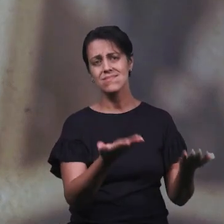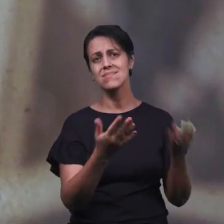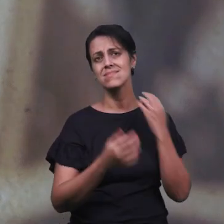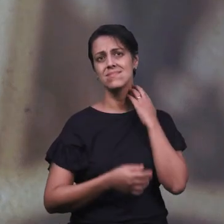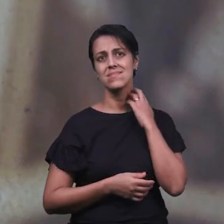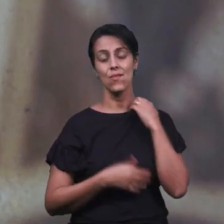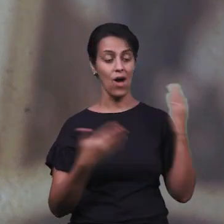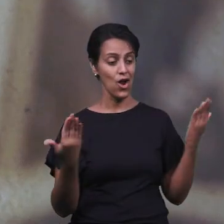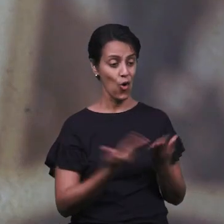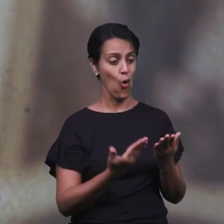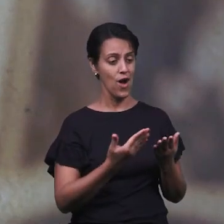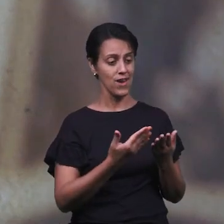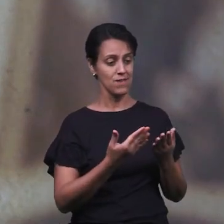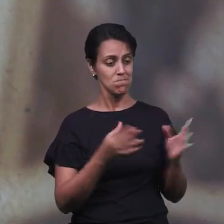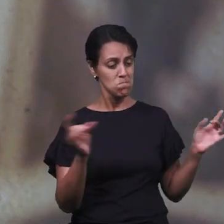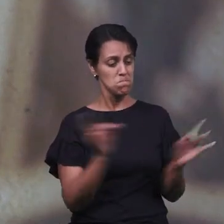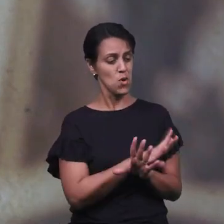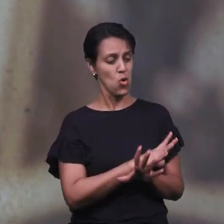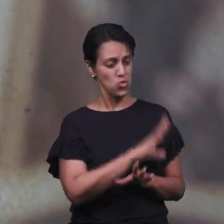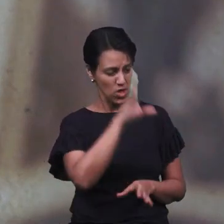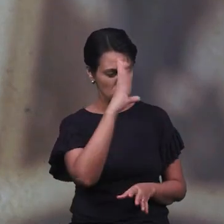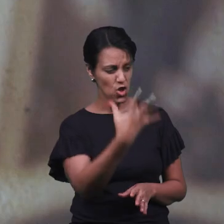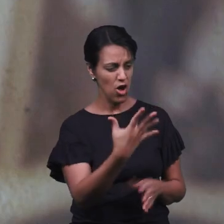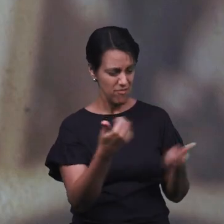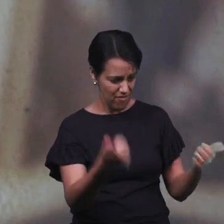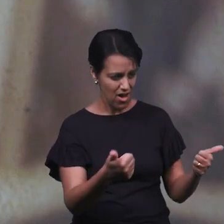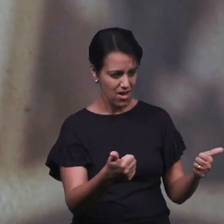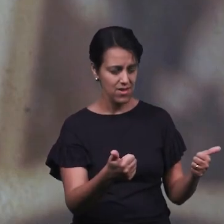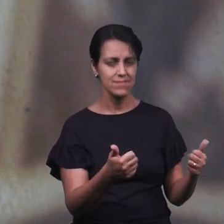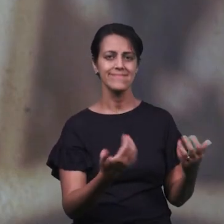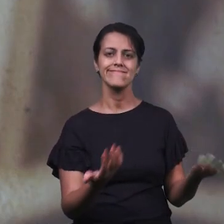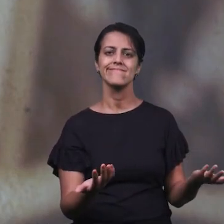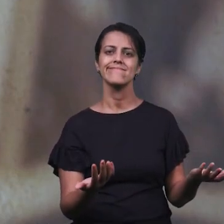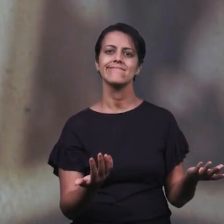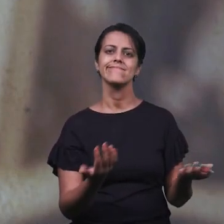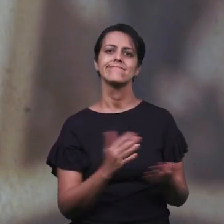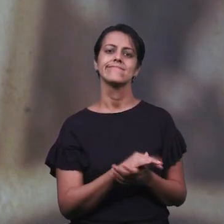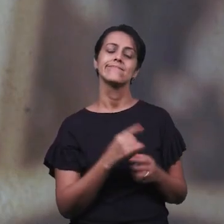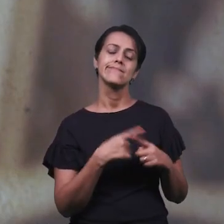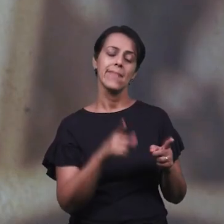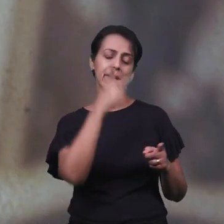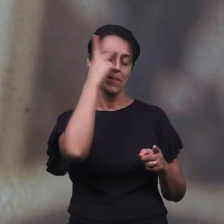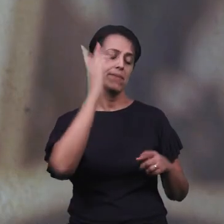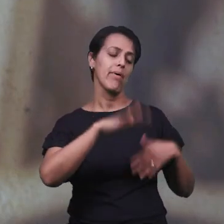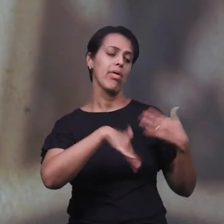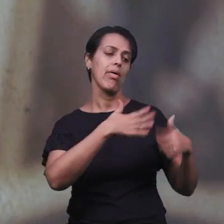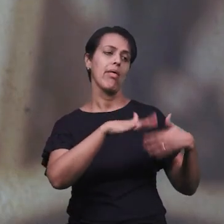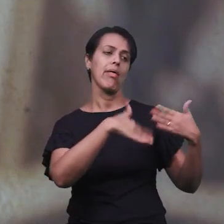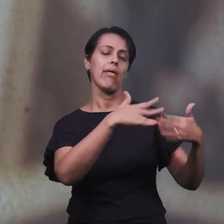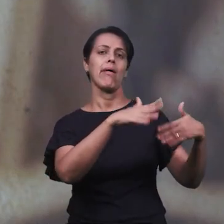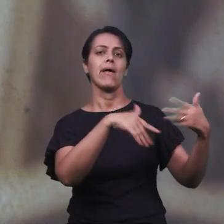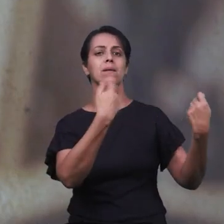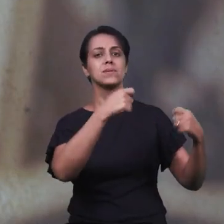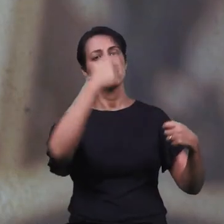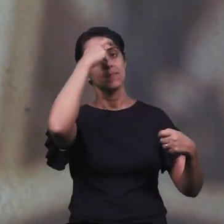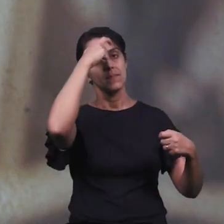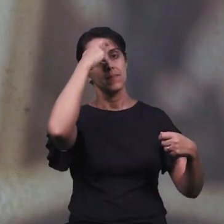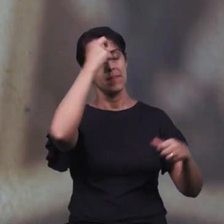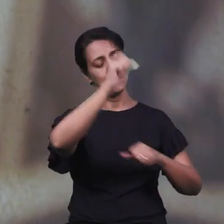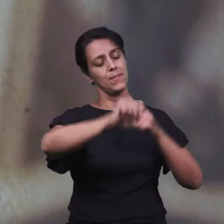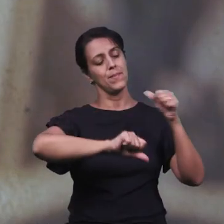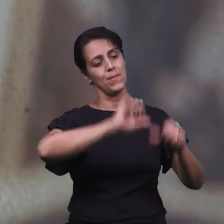sair daqui agora com isso resolvido, sim. Entendeu? Mas é a construção, né, de uma mudança de